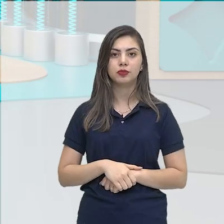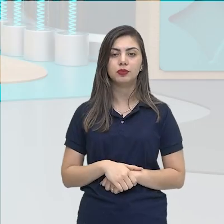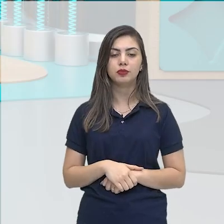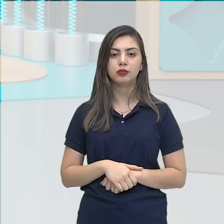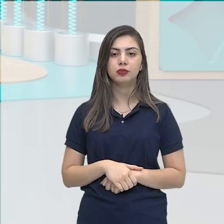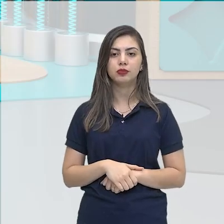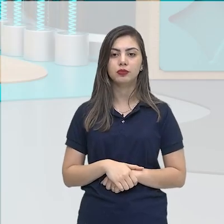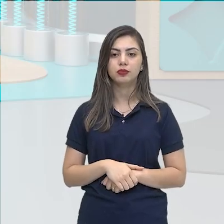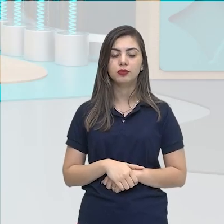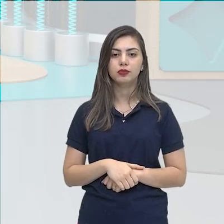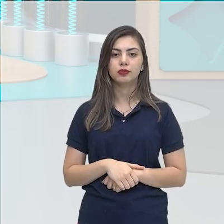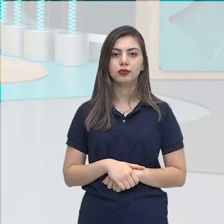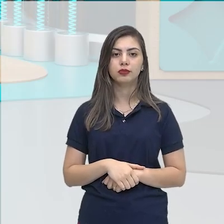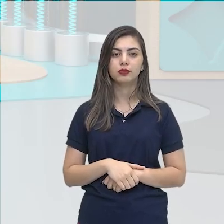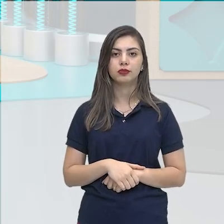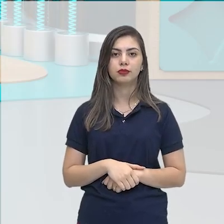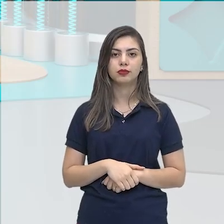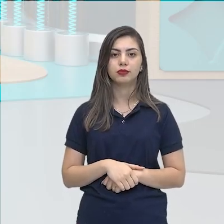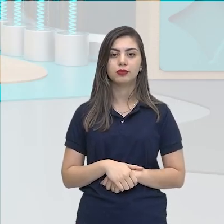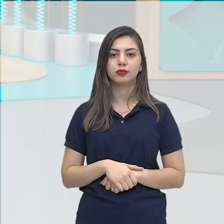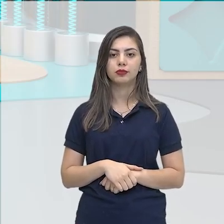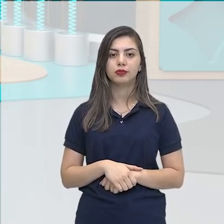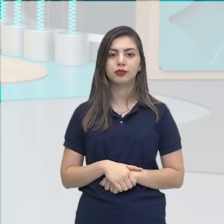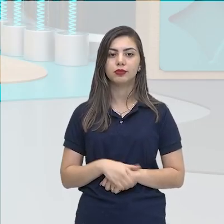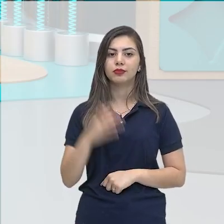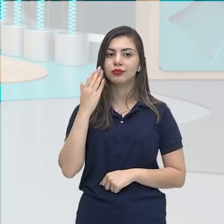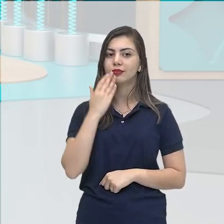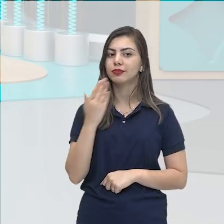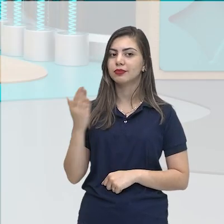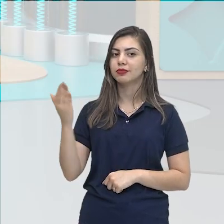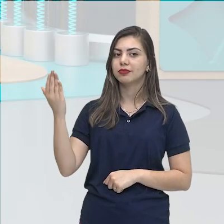com anilhas, que vocês vão já ver.